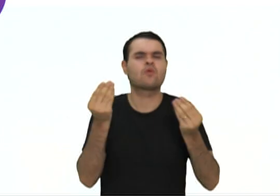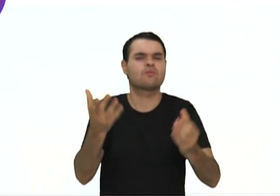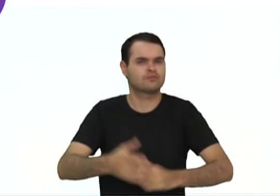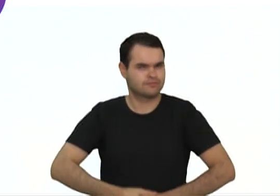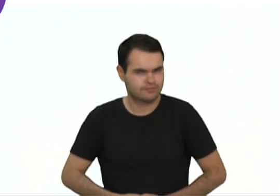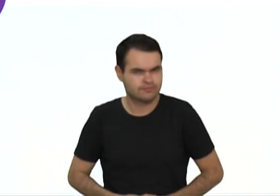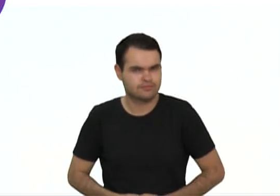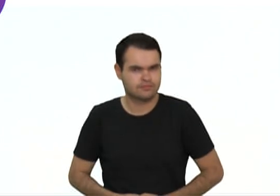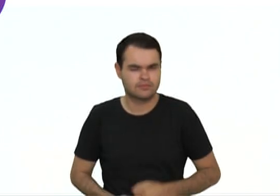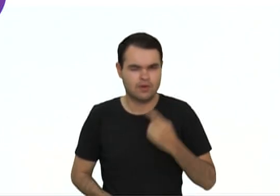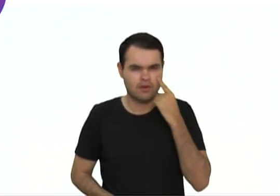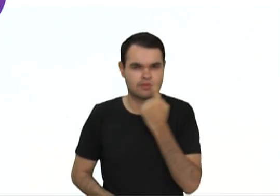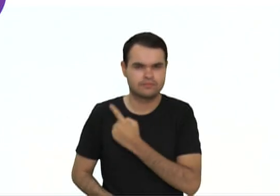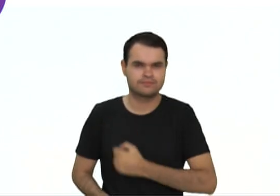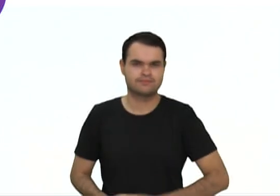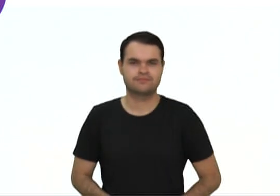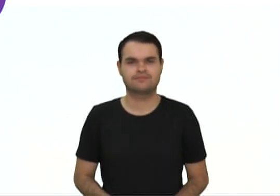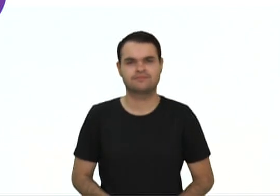isso. Vamos lá.